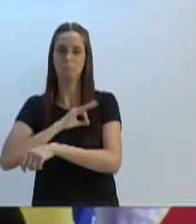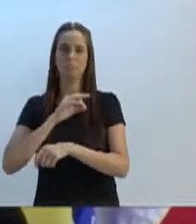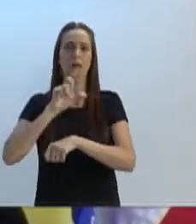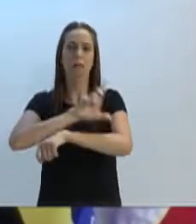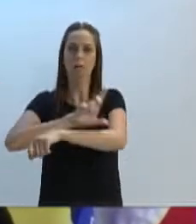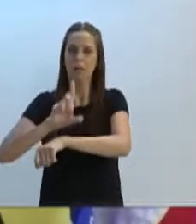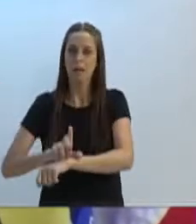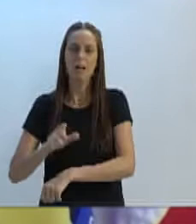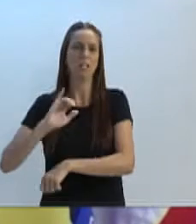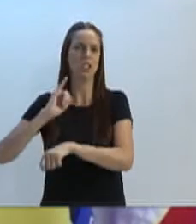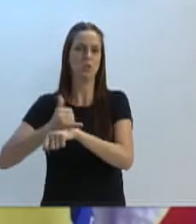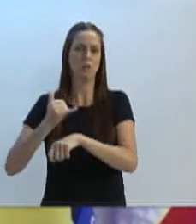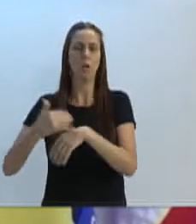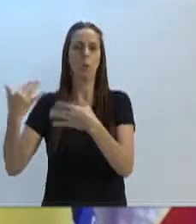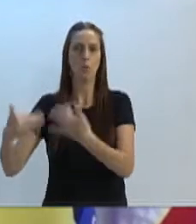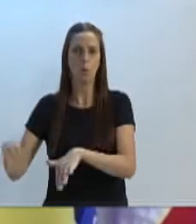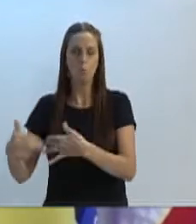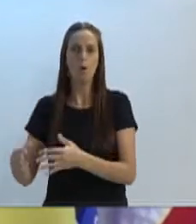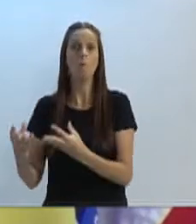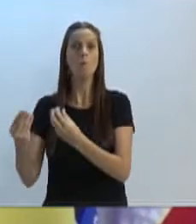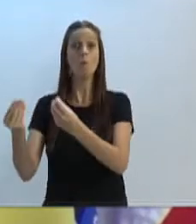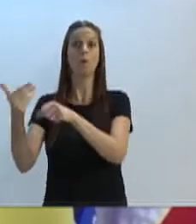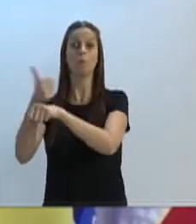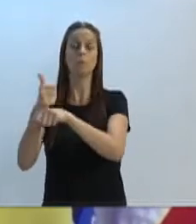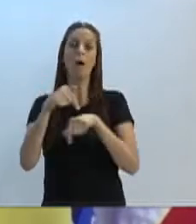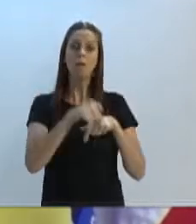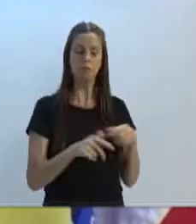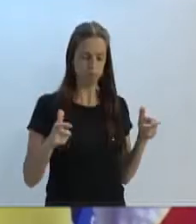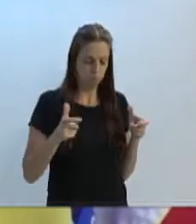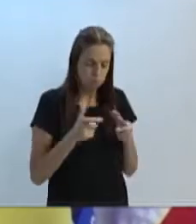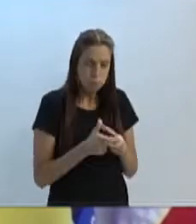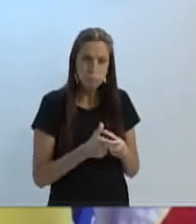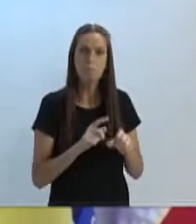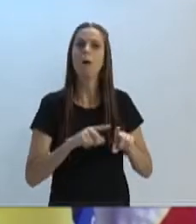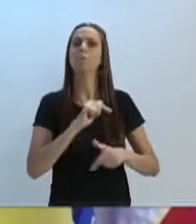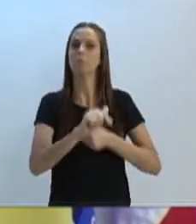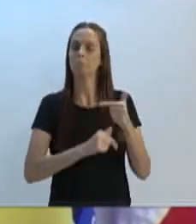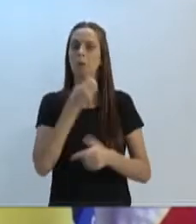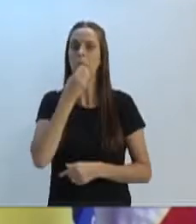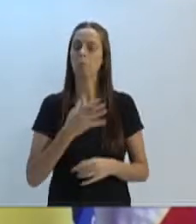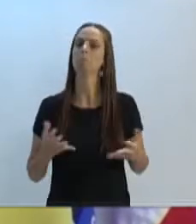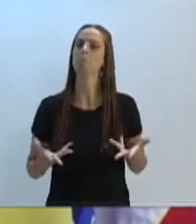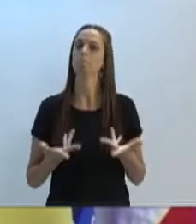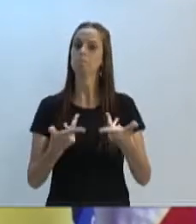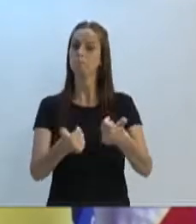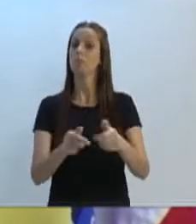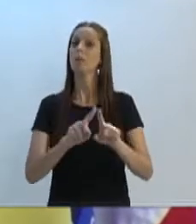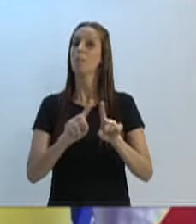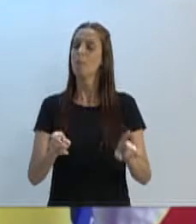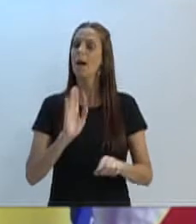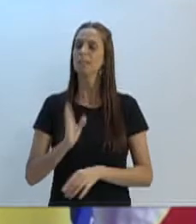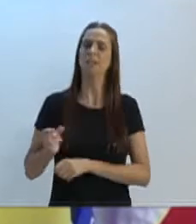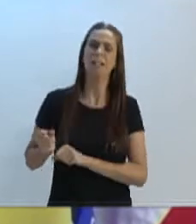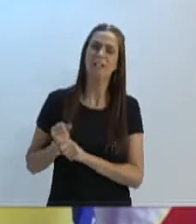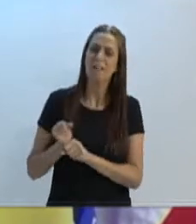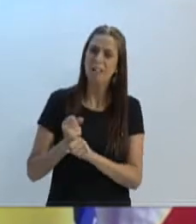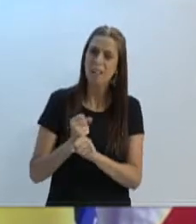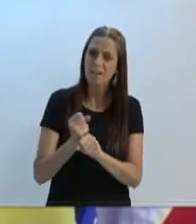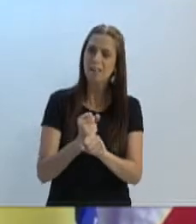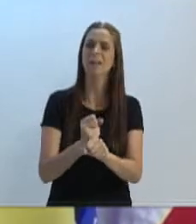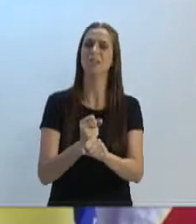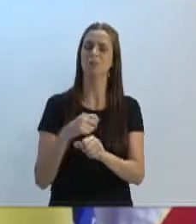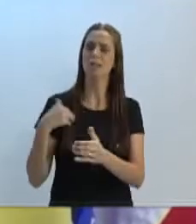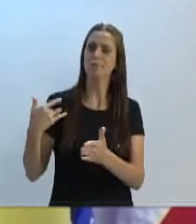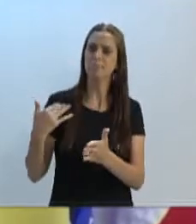Criciúma, fazem um trabalho excelente aqui em Blumenau, um trabalho de qualidade, mas há muitos e muitos anos é uma questão histórica,